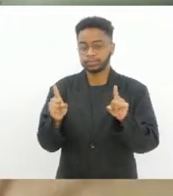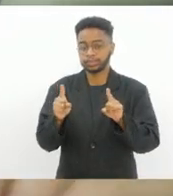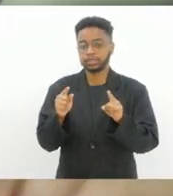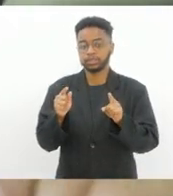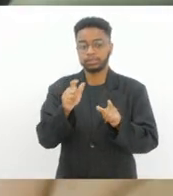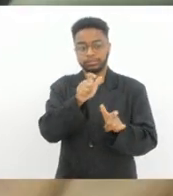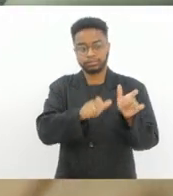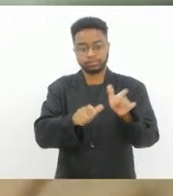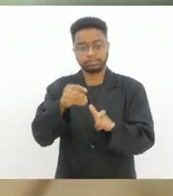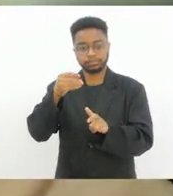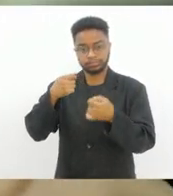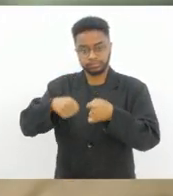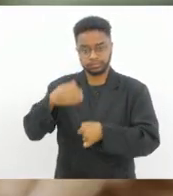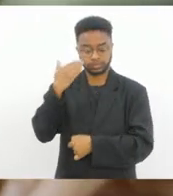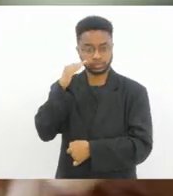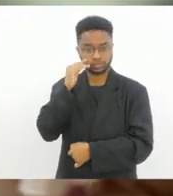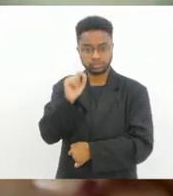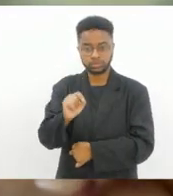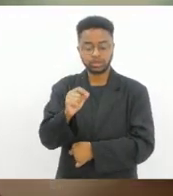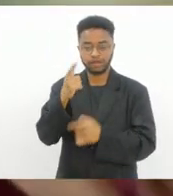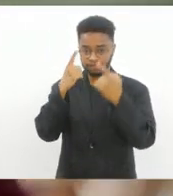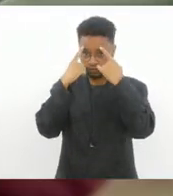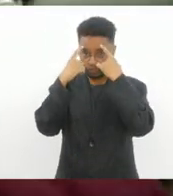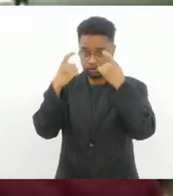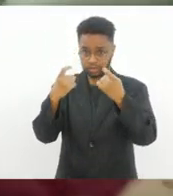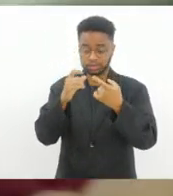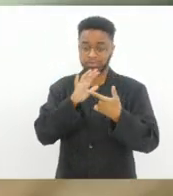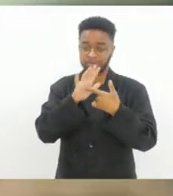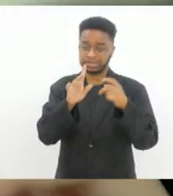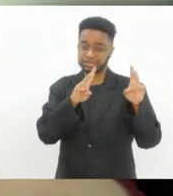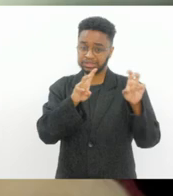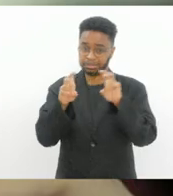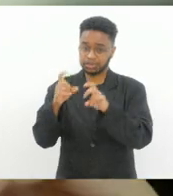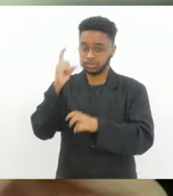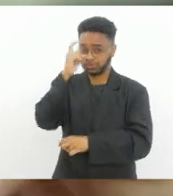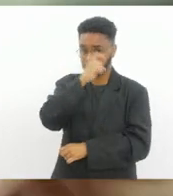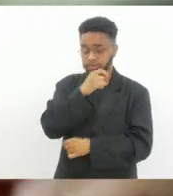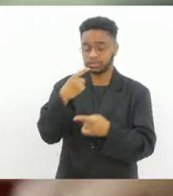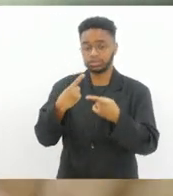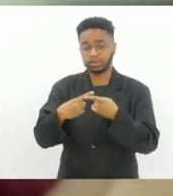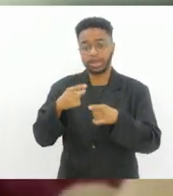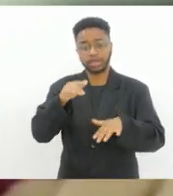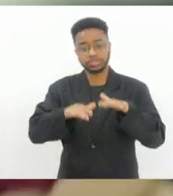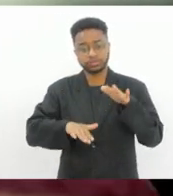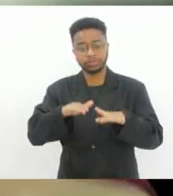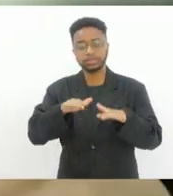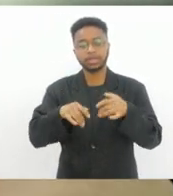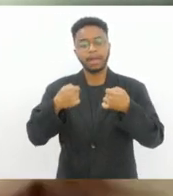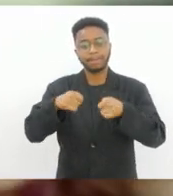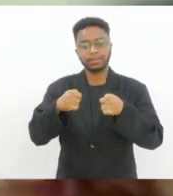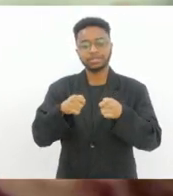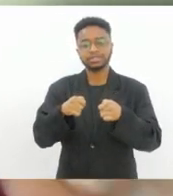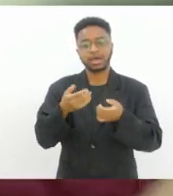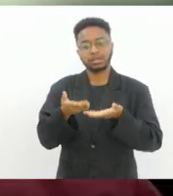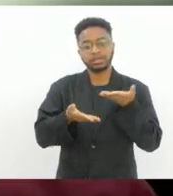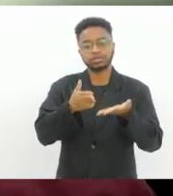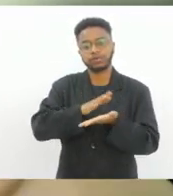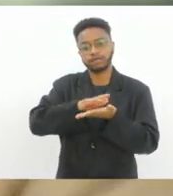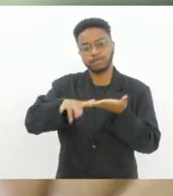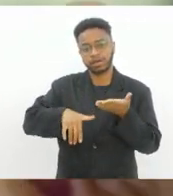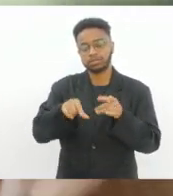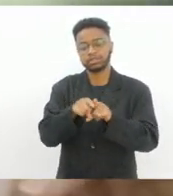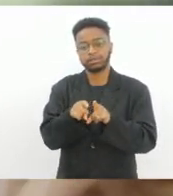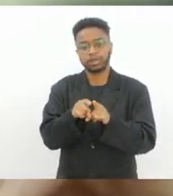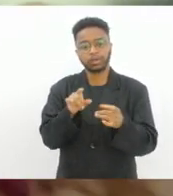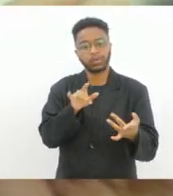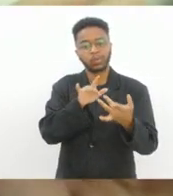essa violência sexual, em geral, ela traz casos complexos que muitas vezes demandam mais de um atendimento e uma